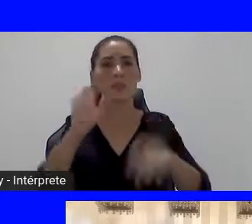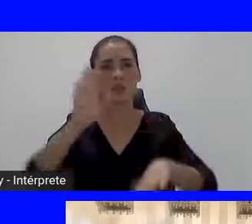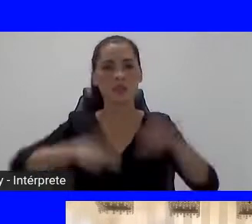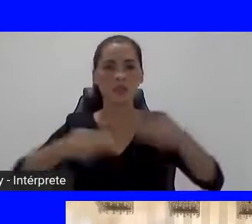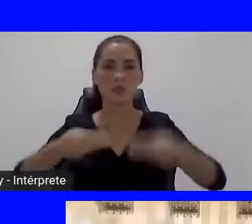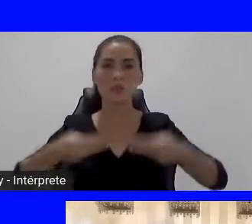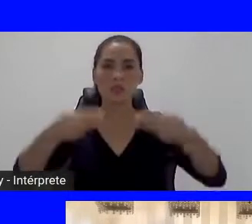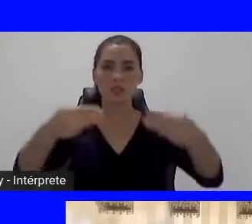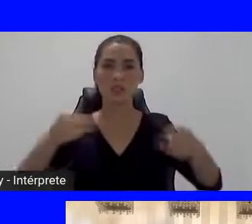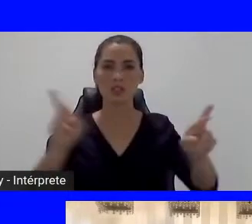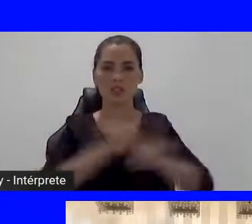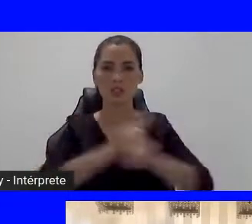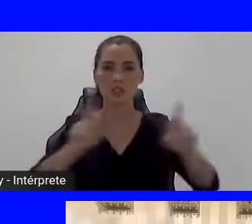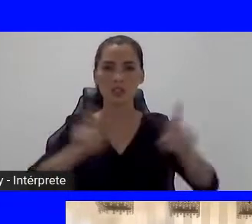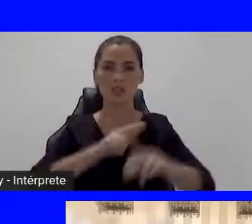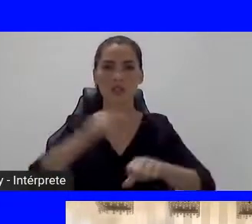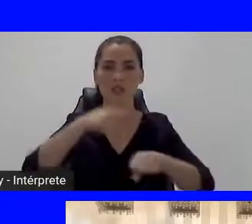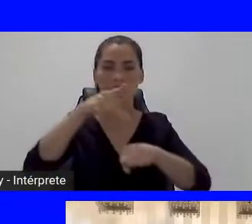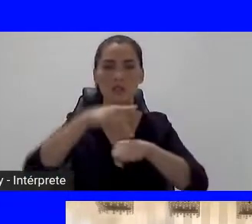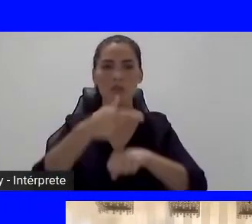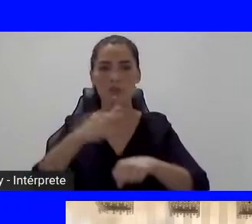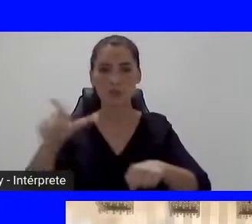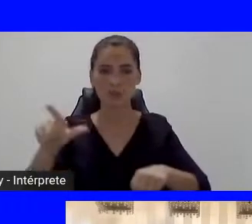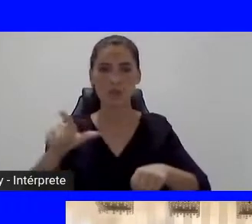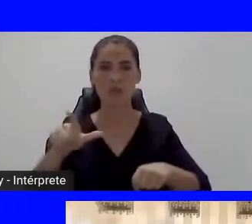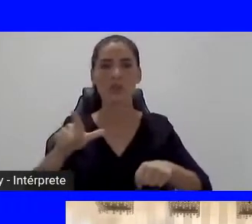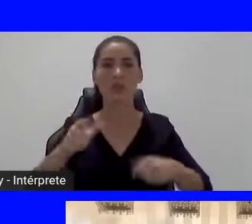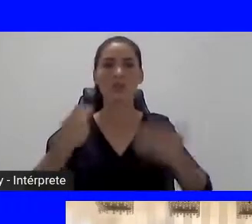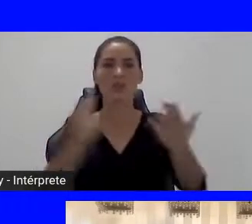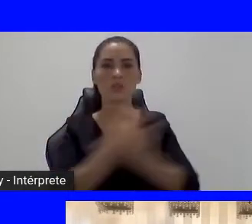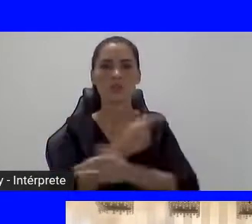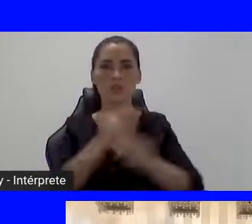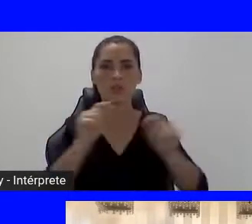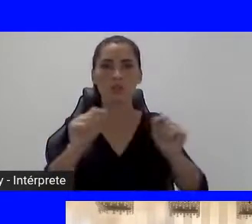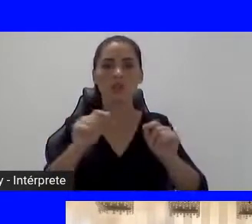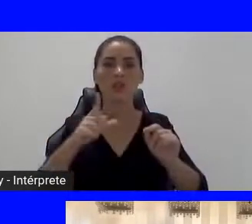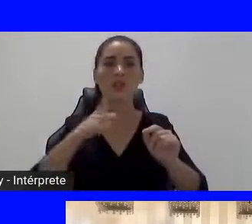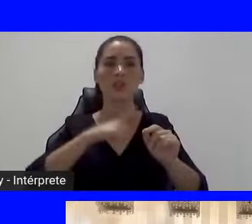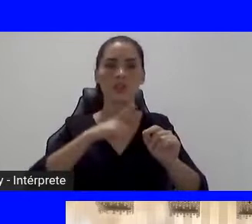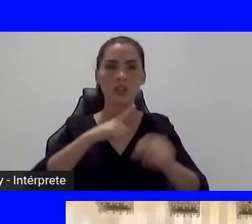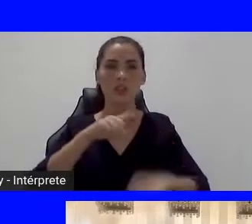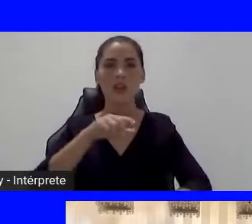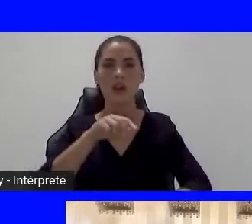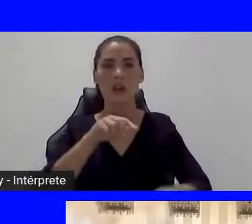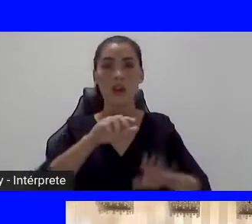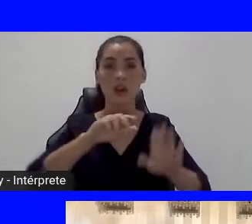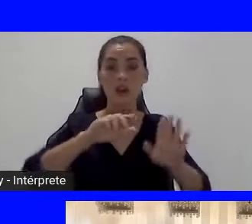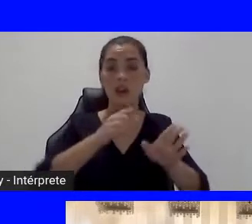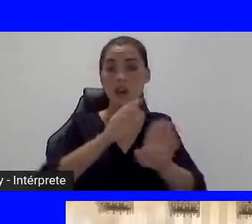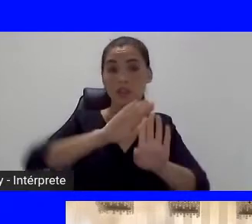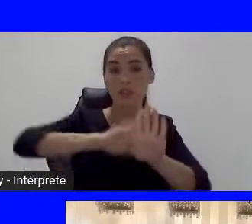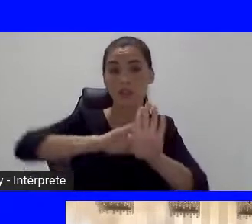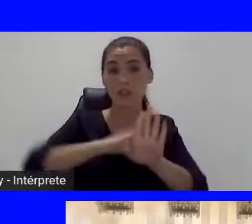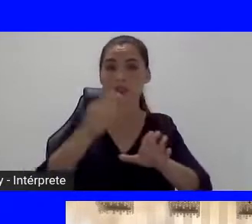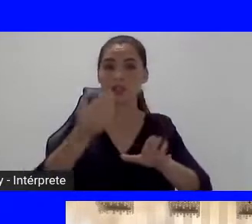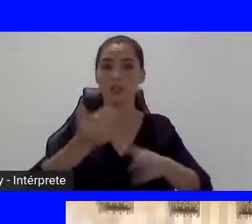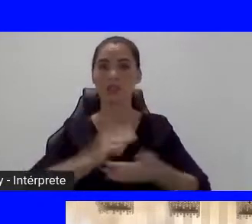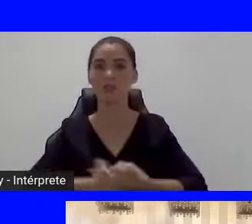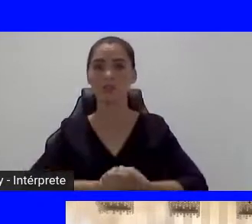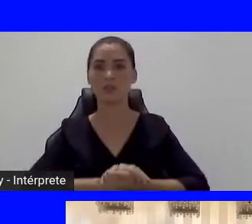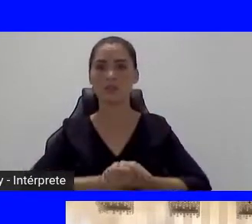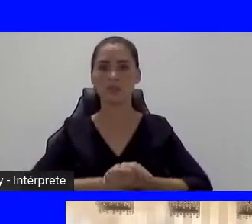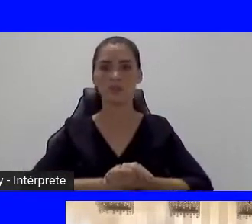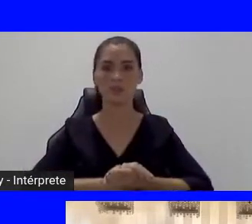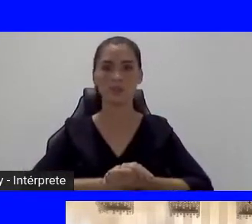Exteriores vem, nos últimos anos, vem tendo ideologia dentro desse processo. E quando nós falamos de guerra e paz, quando